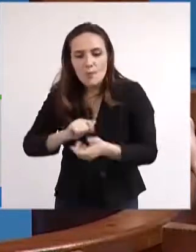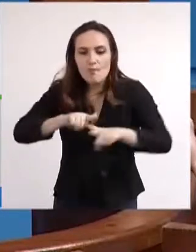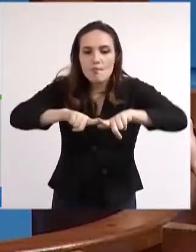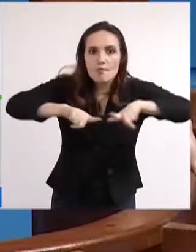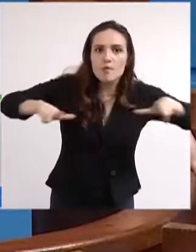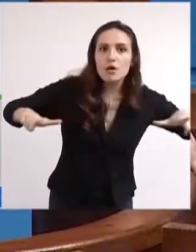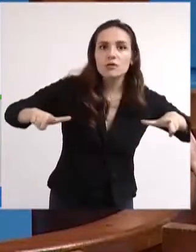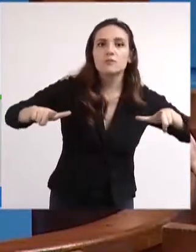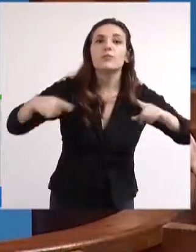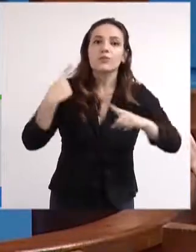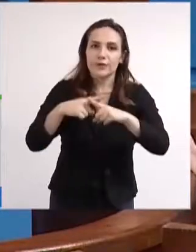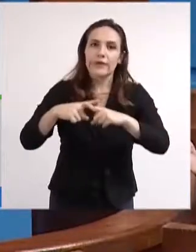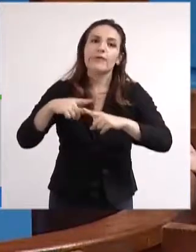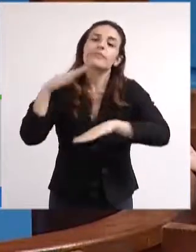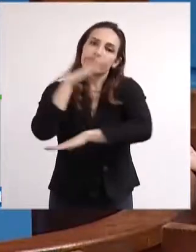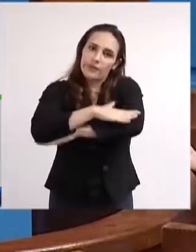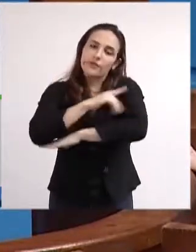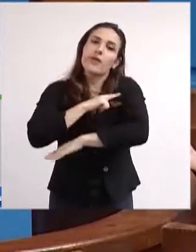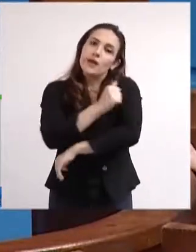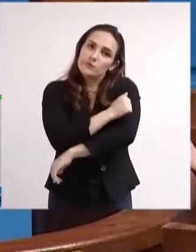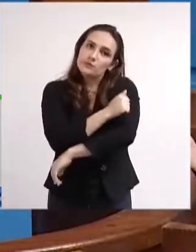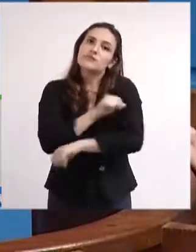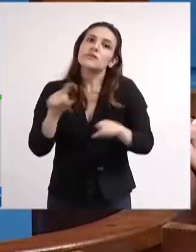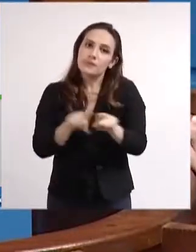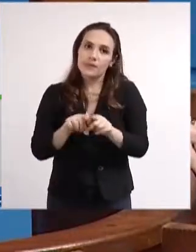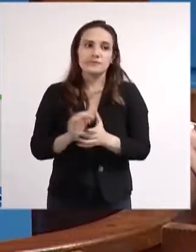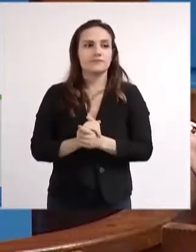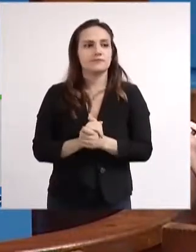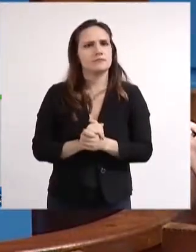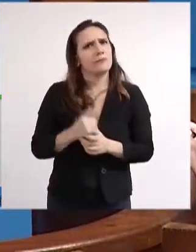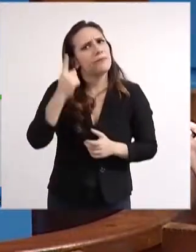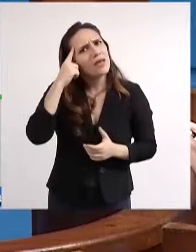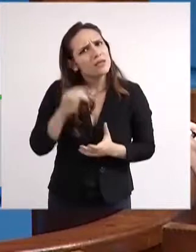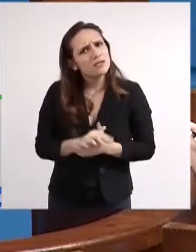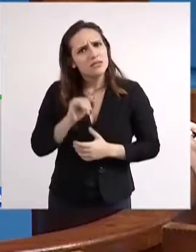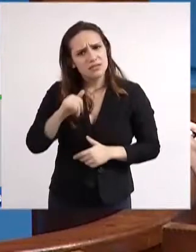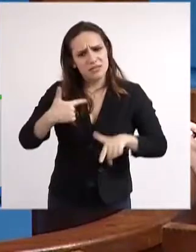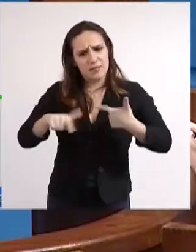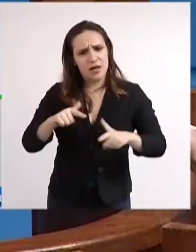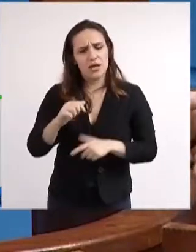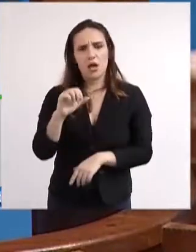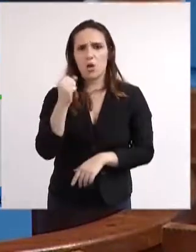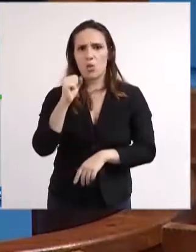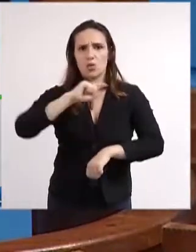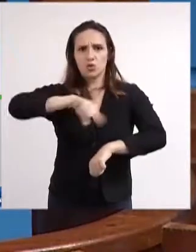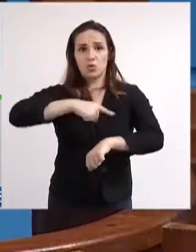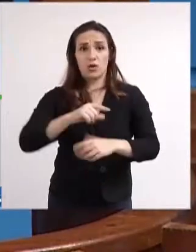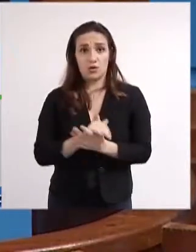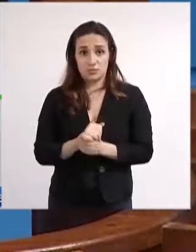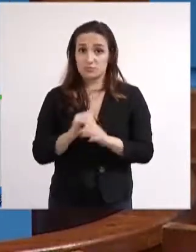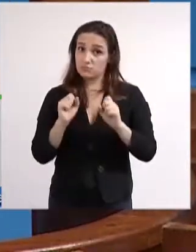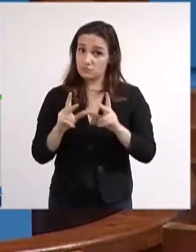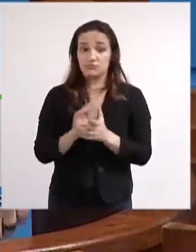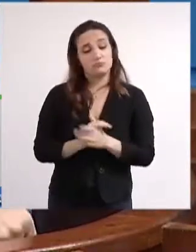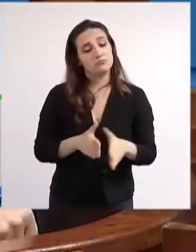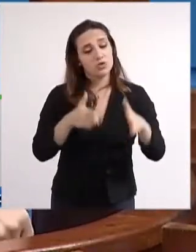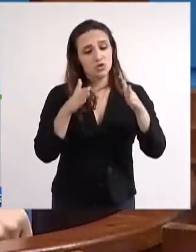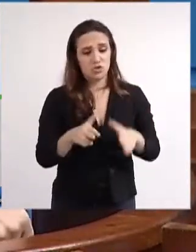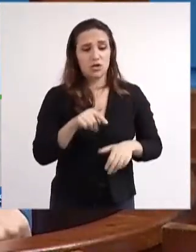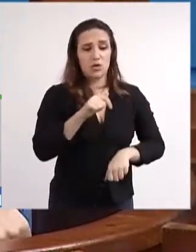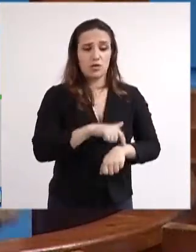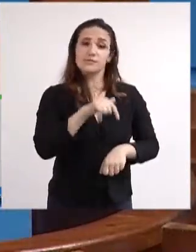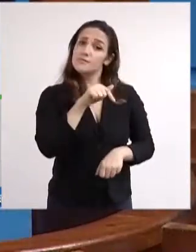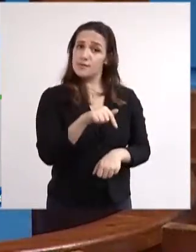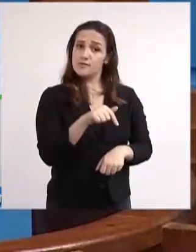de aula para o período vespertino. Se eles forem trabalhar 8 horas, eles vão chegar junto com os